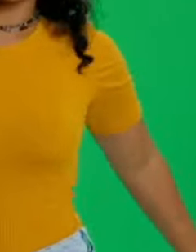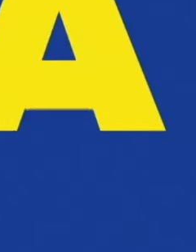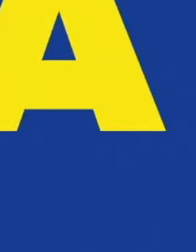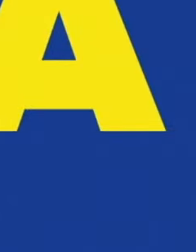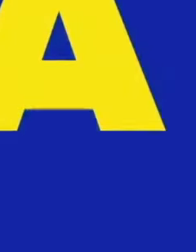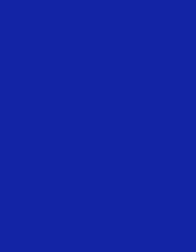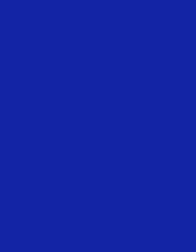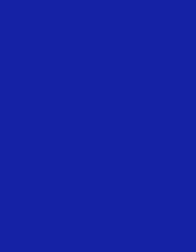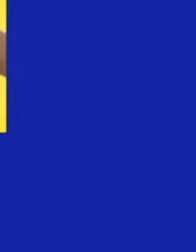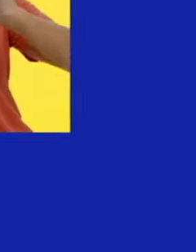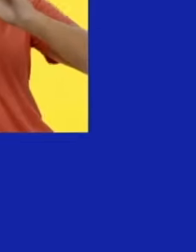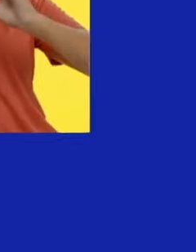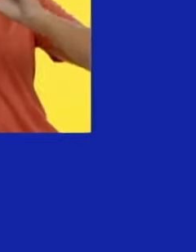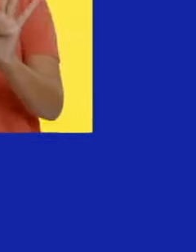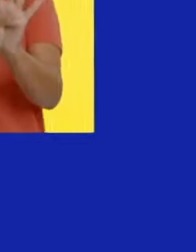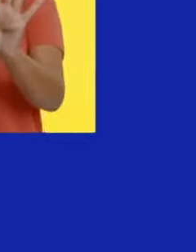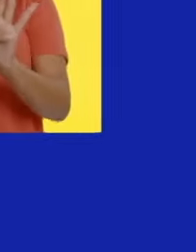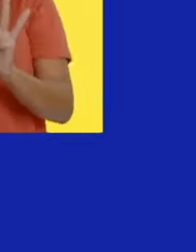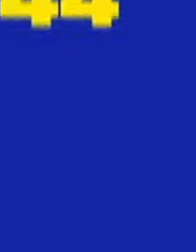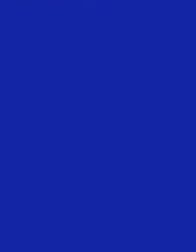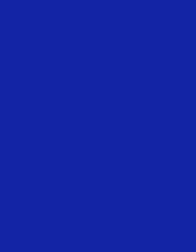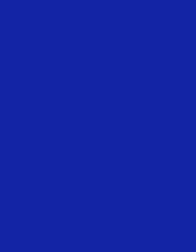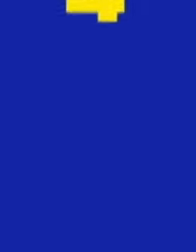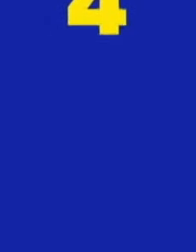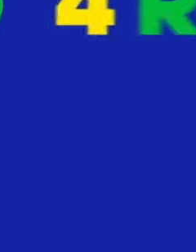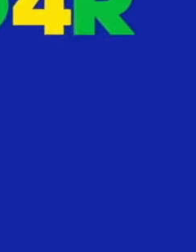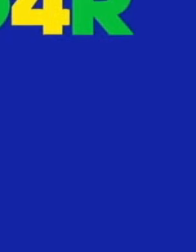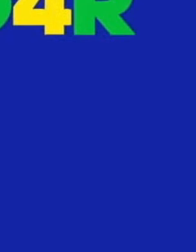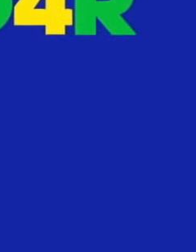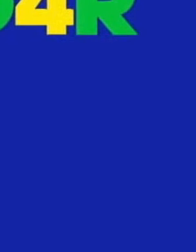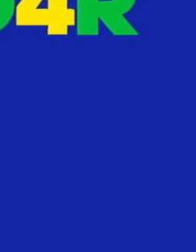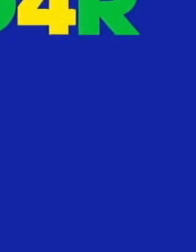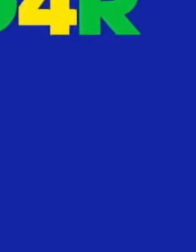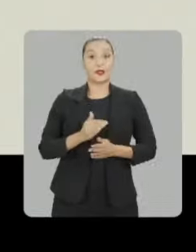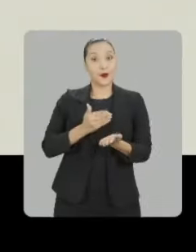Termina agora o programa Cidade Prefeito 44.